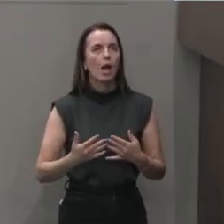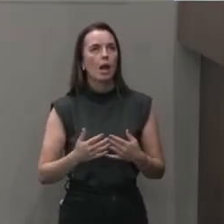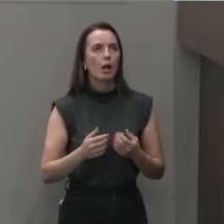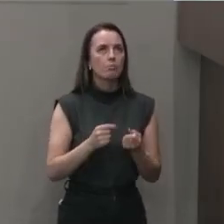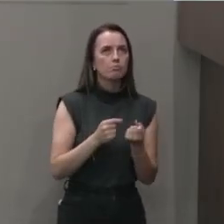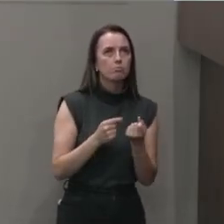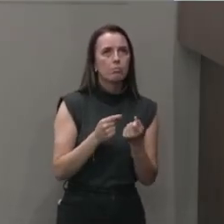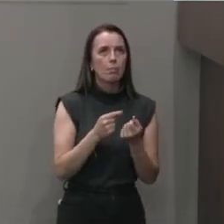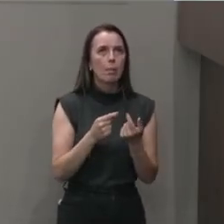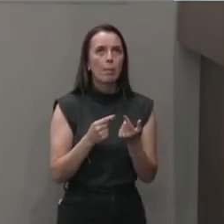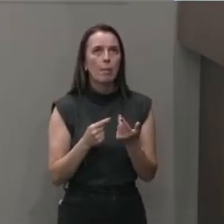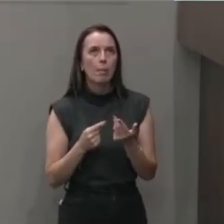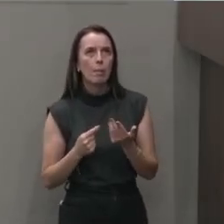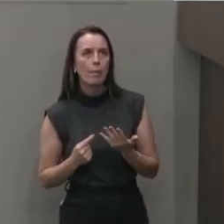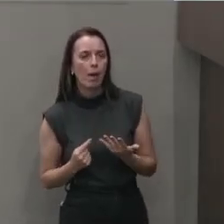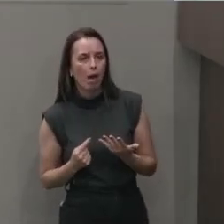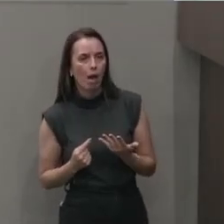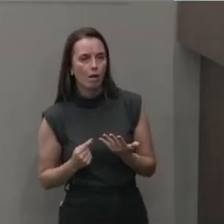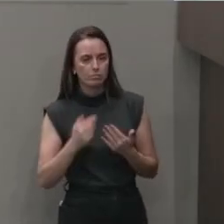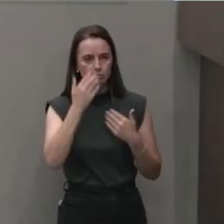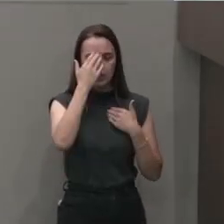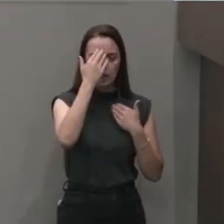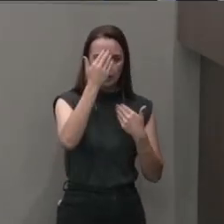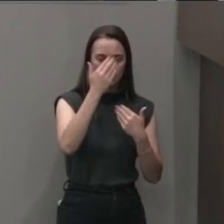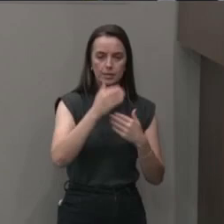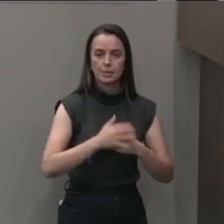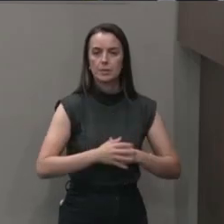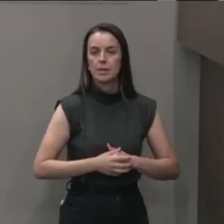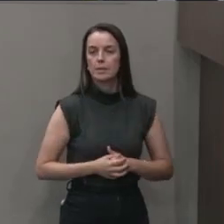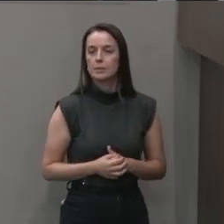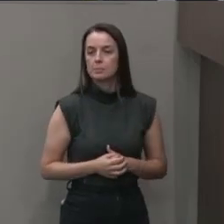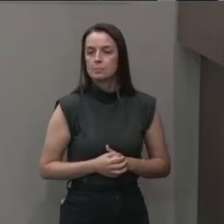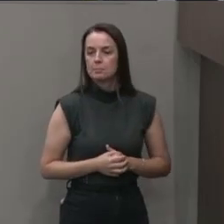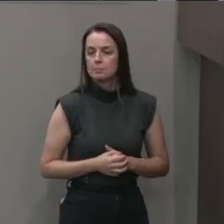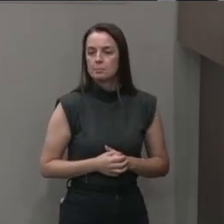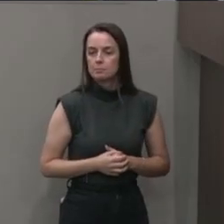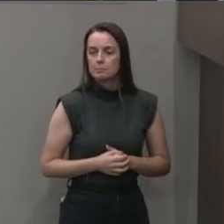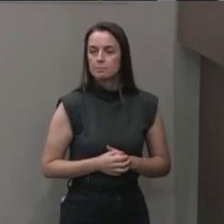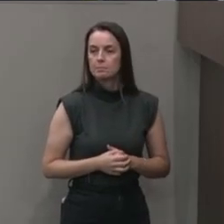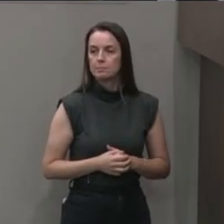do valor investido aqui no nosso município. Muito obrigado, senhor presidente.